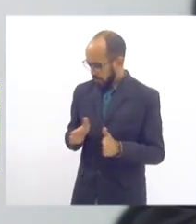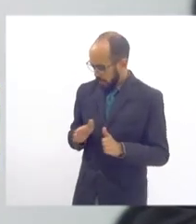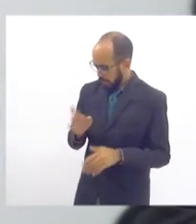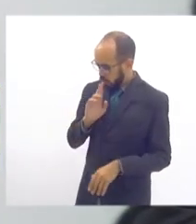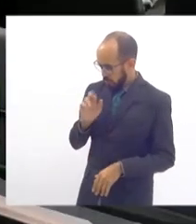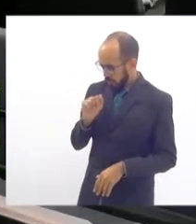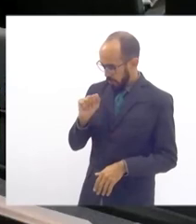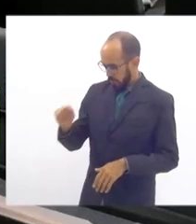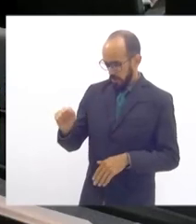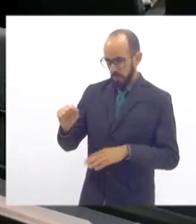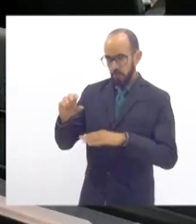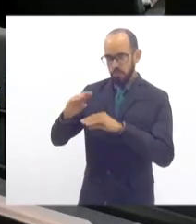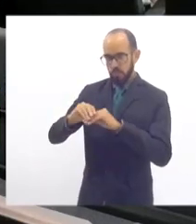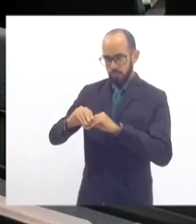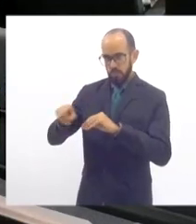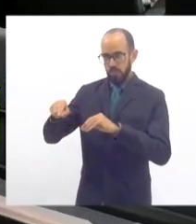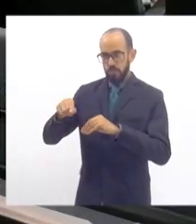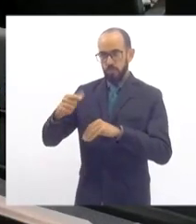não é respeitado.